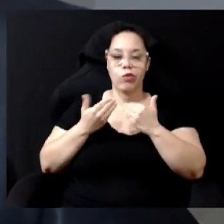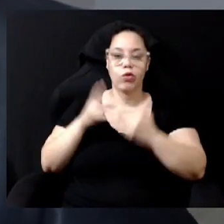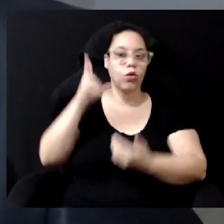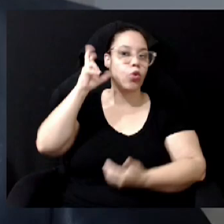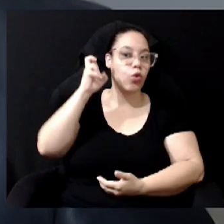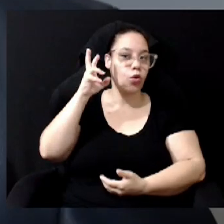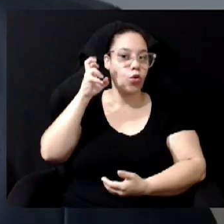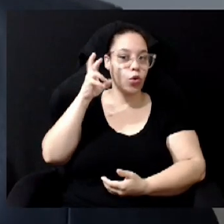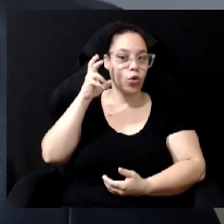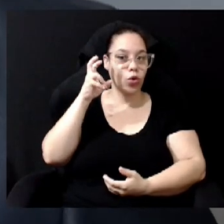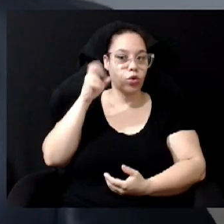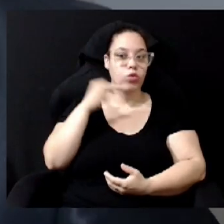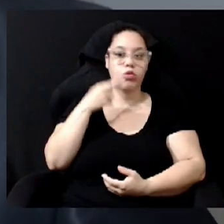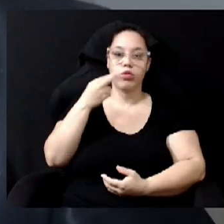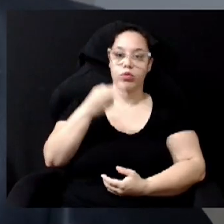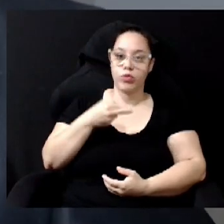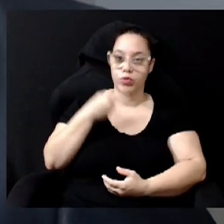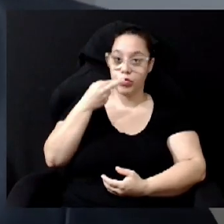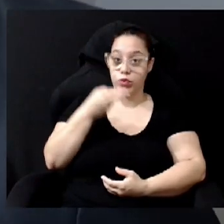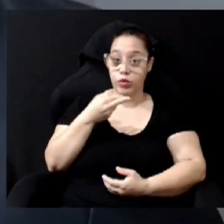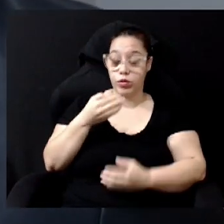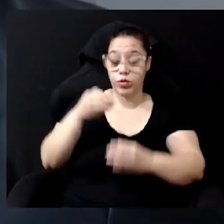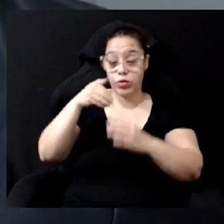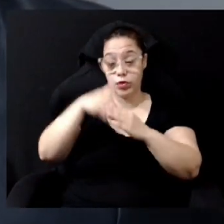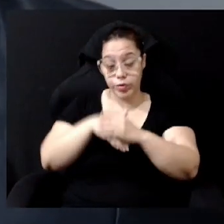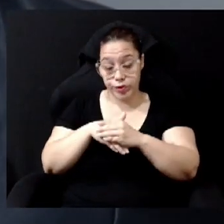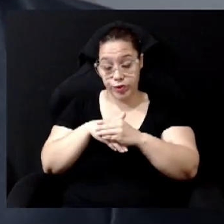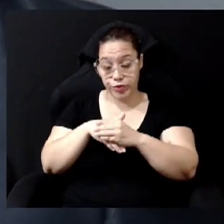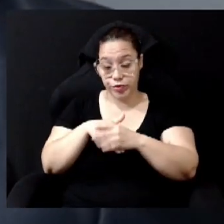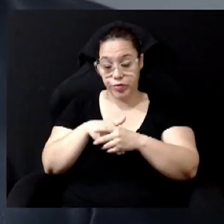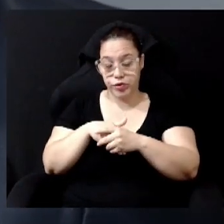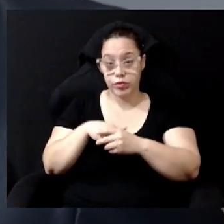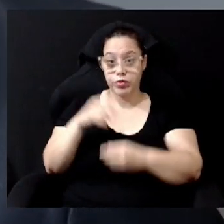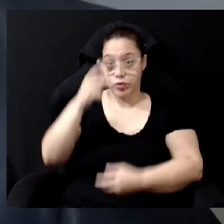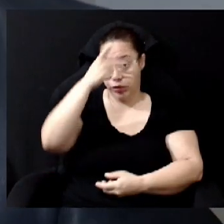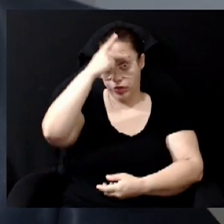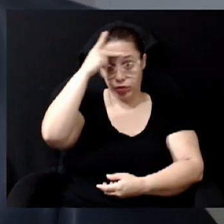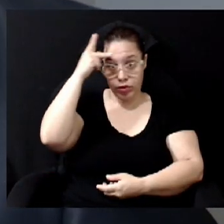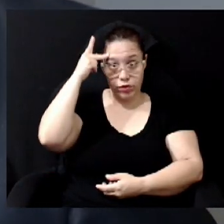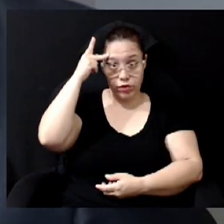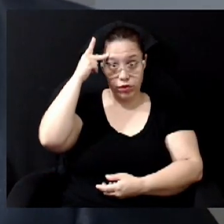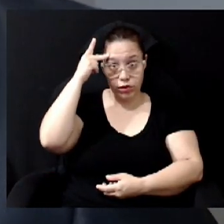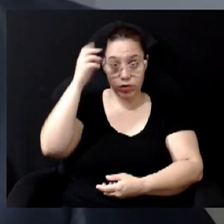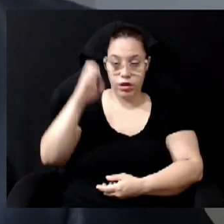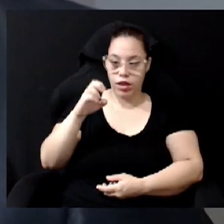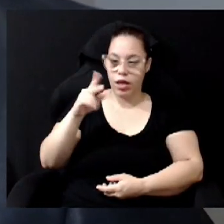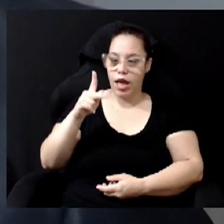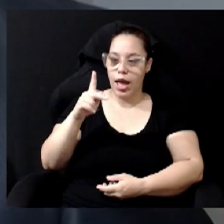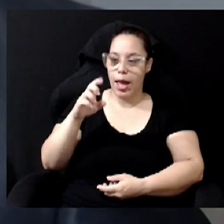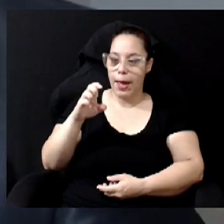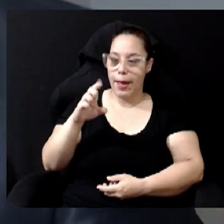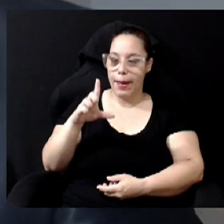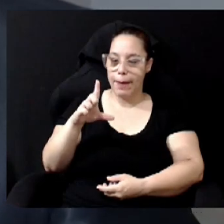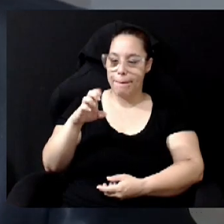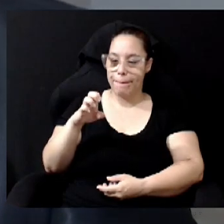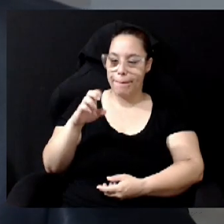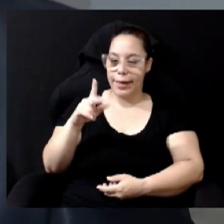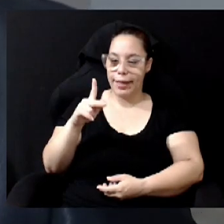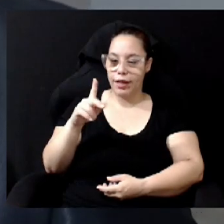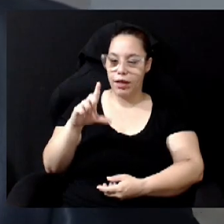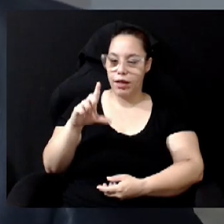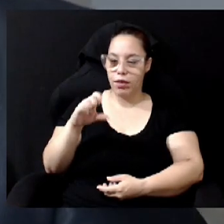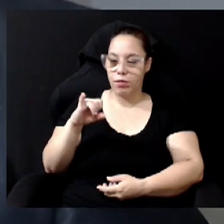vários relatos. Dentre eles, uma pessoa que é portadora de epilepsia. Então, ele estava numa fila, a fila